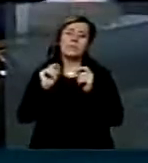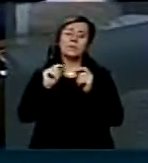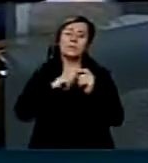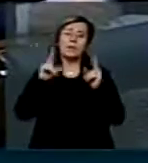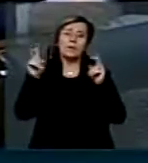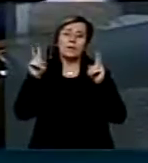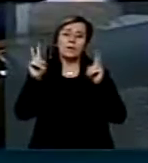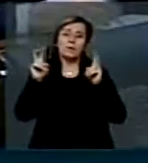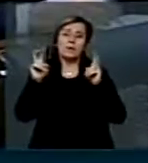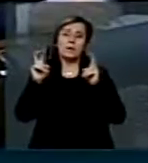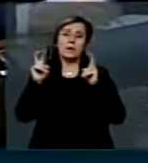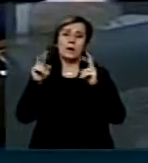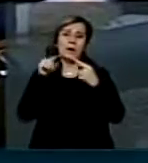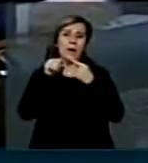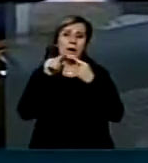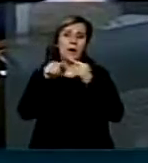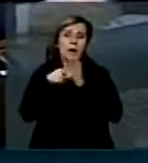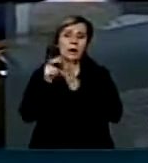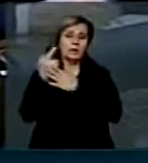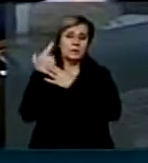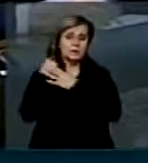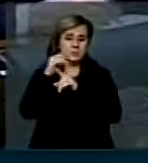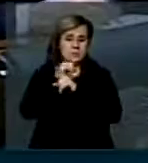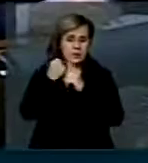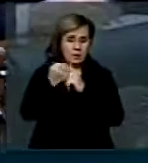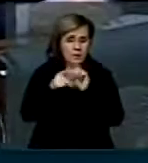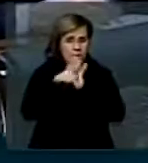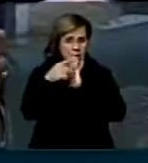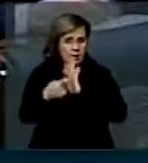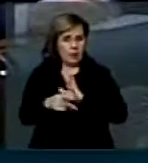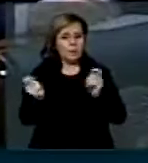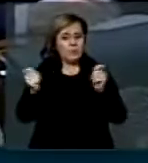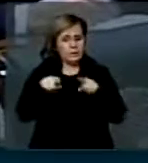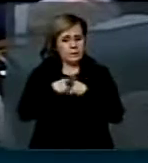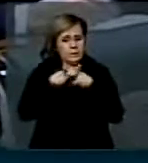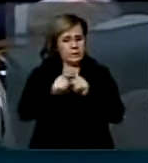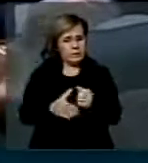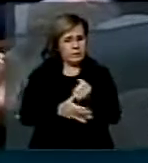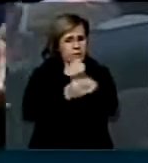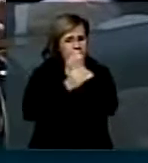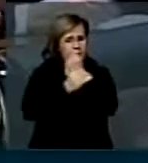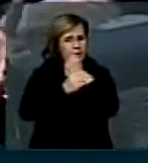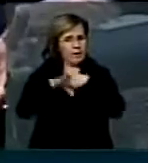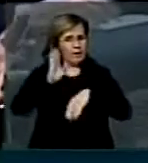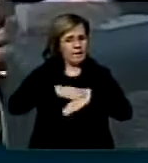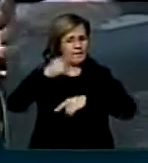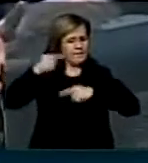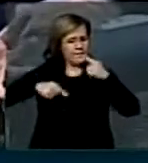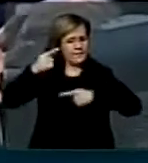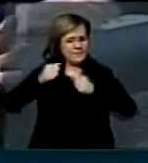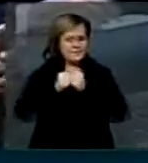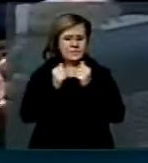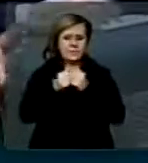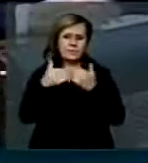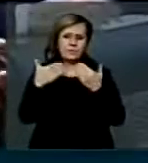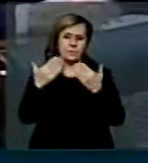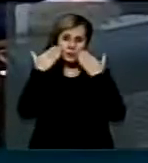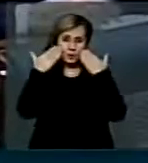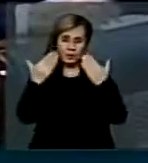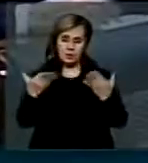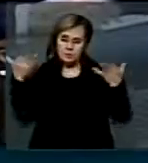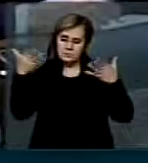à função social da propriedade. Entendemos que poderia se garantir mais discussão, debate, presença